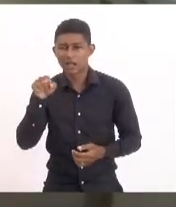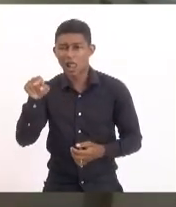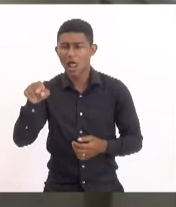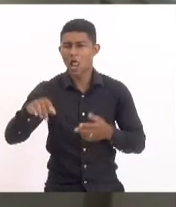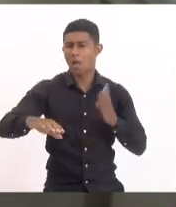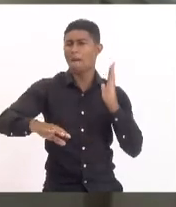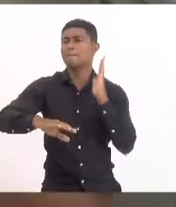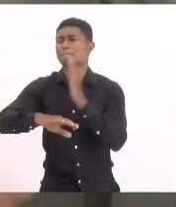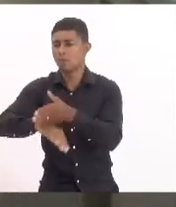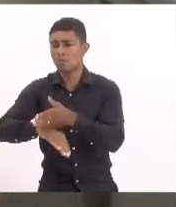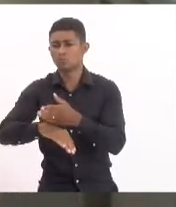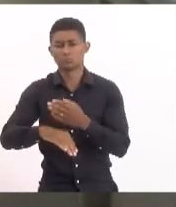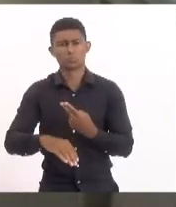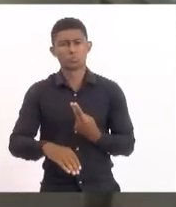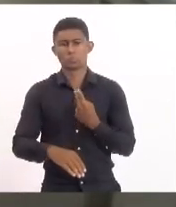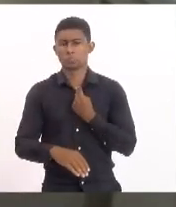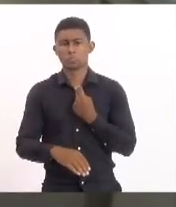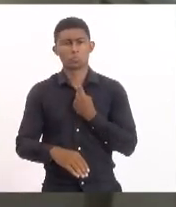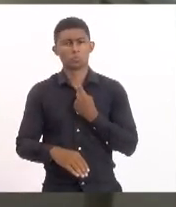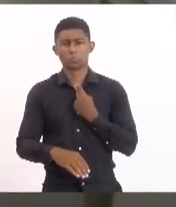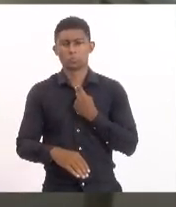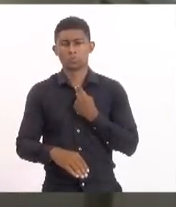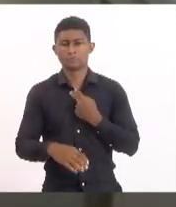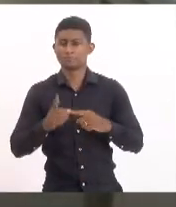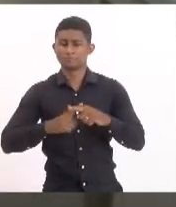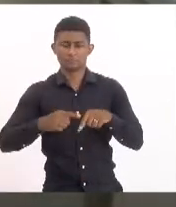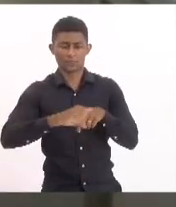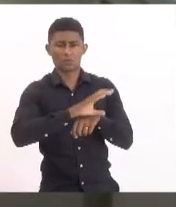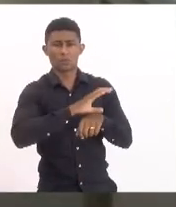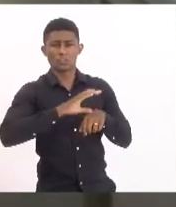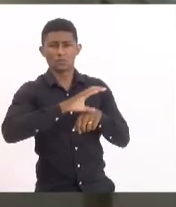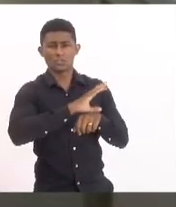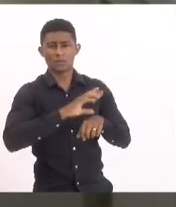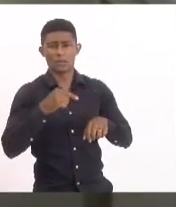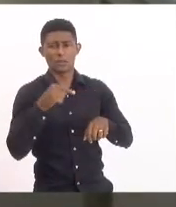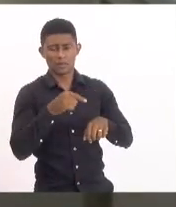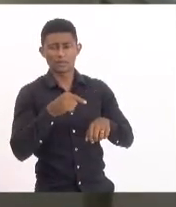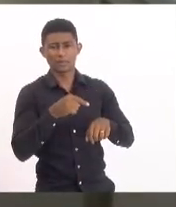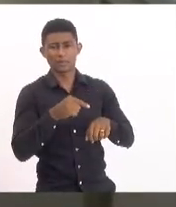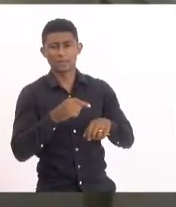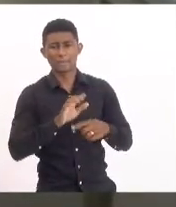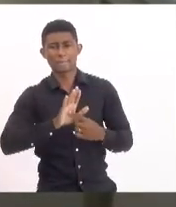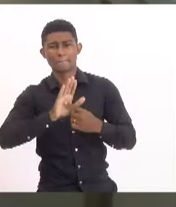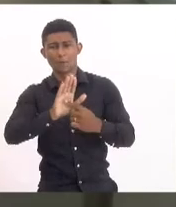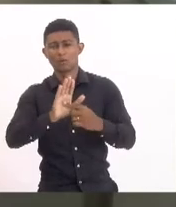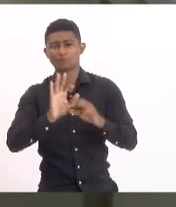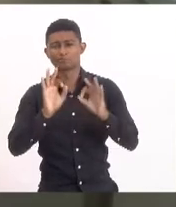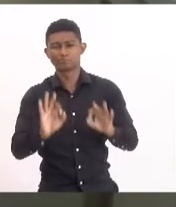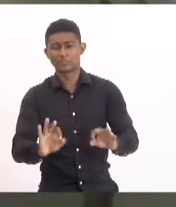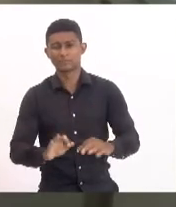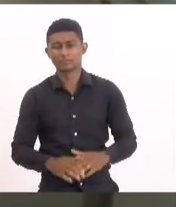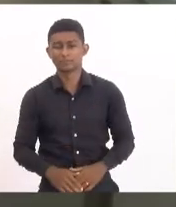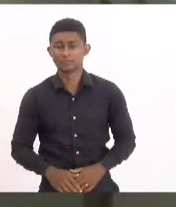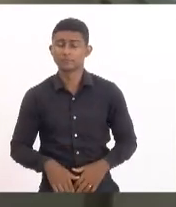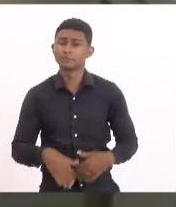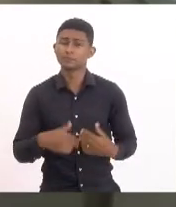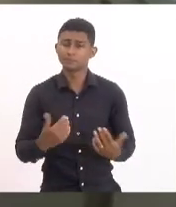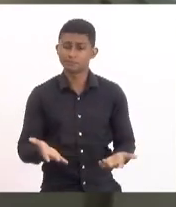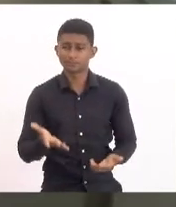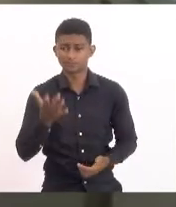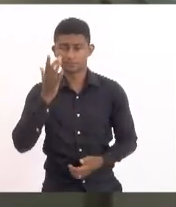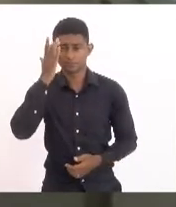entes subnacionais definidas na Constituição Federal. Então, eu acho salutário, por isso que